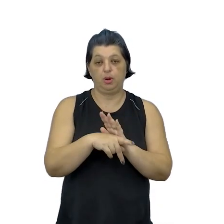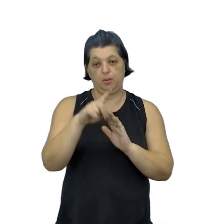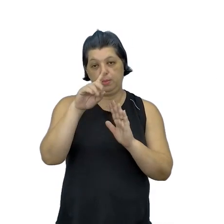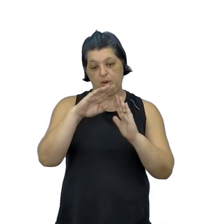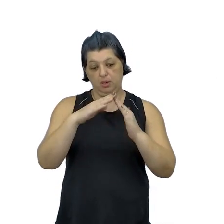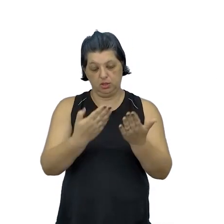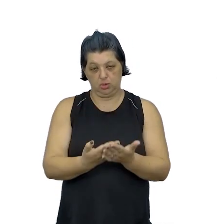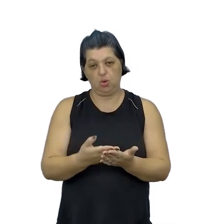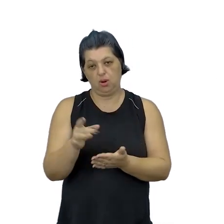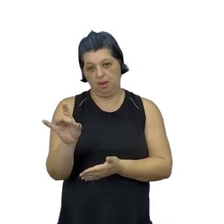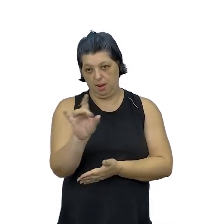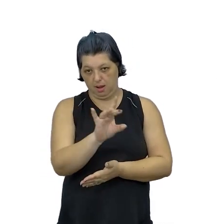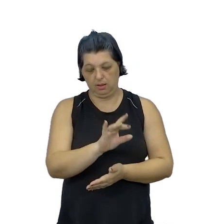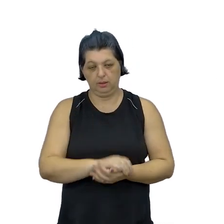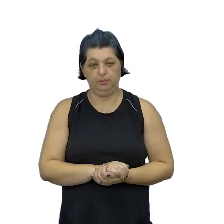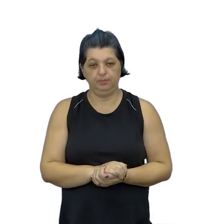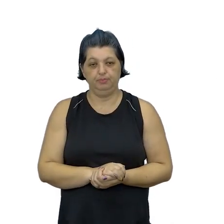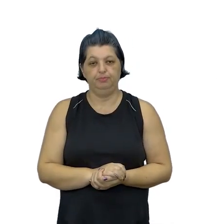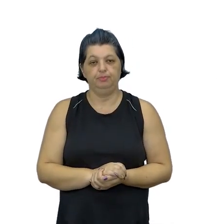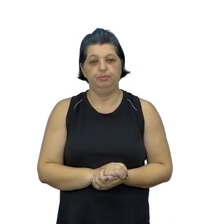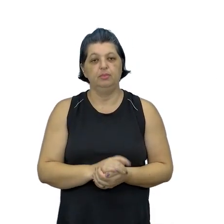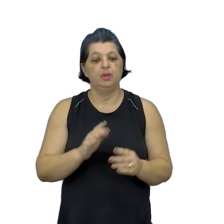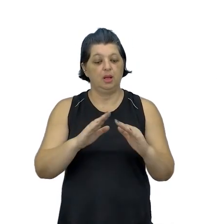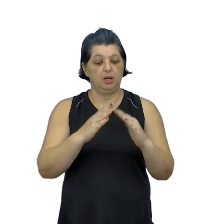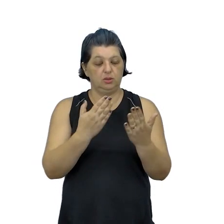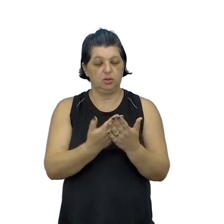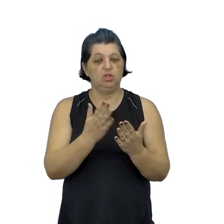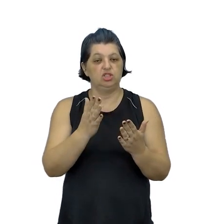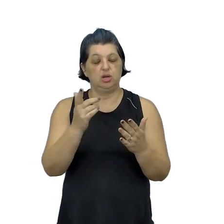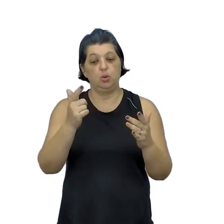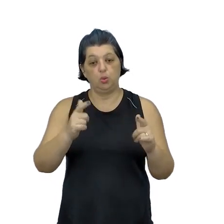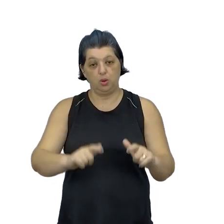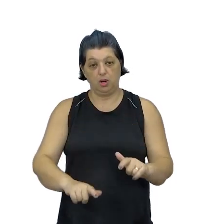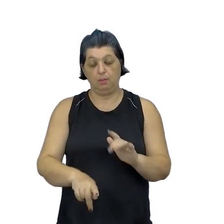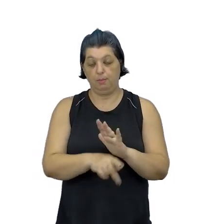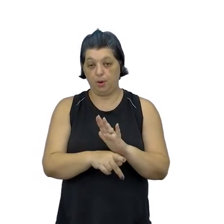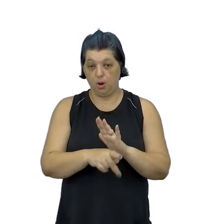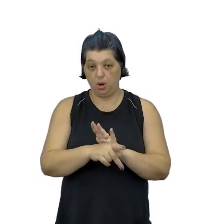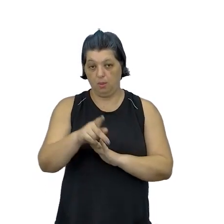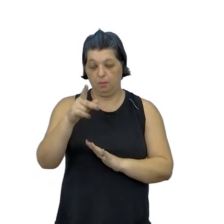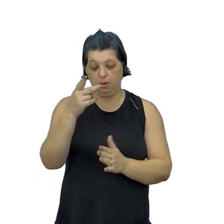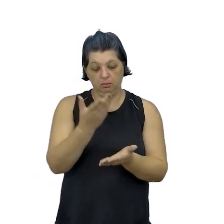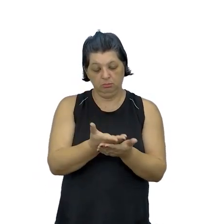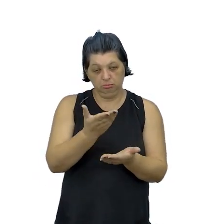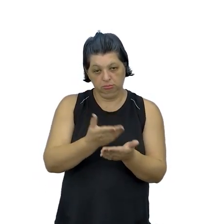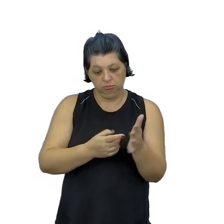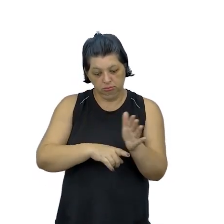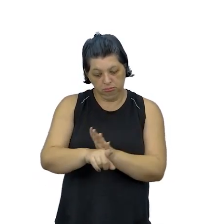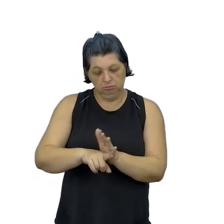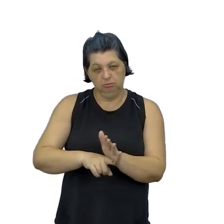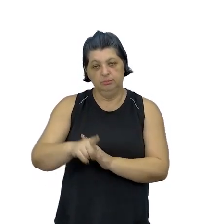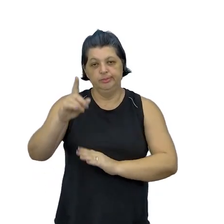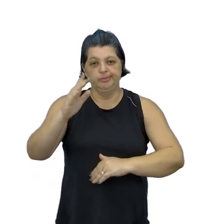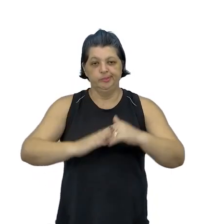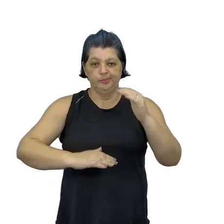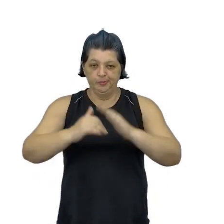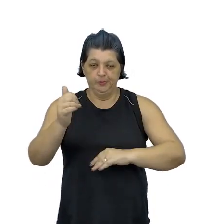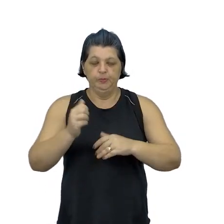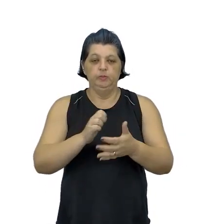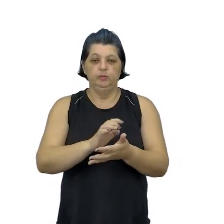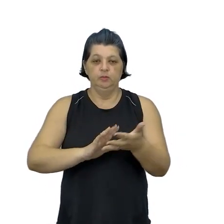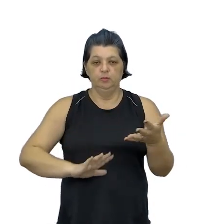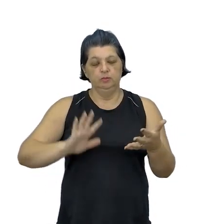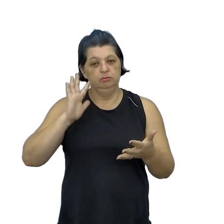então, ela torna-se o lugar de trabalhar os conteúdos já estudados, realizando atividades práticas, como resolução